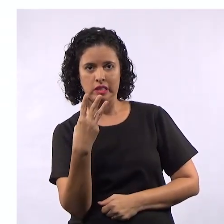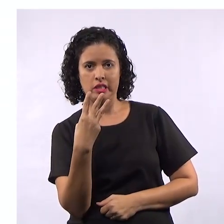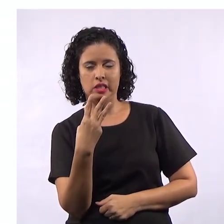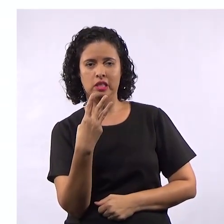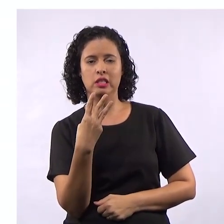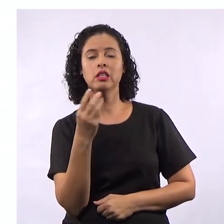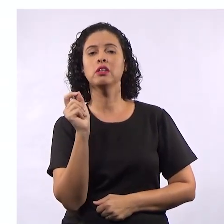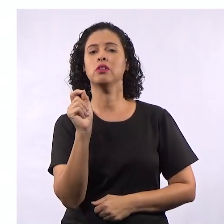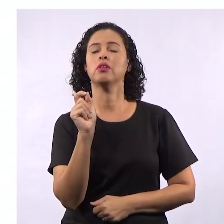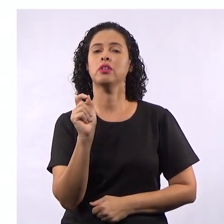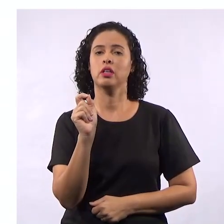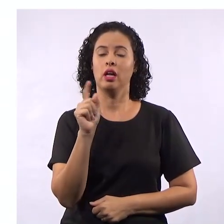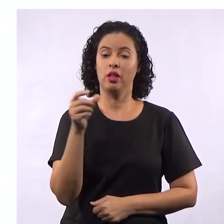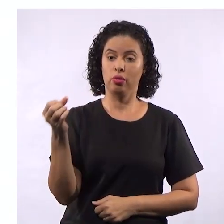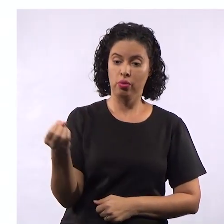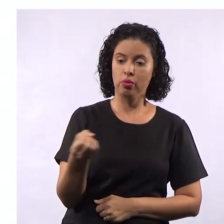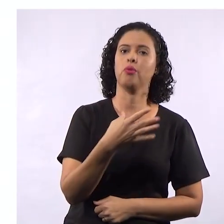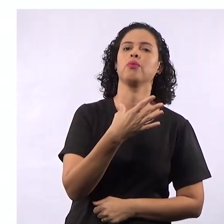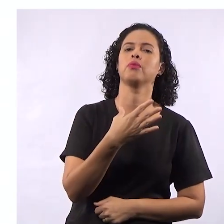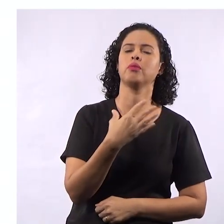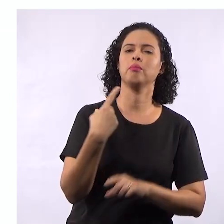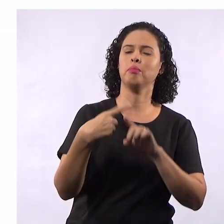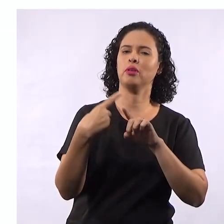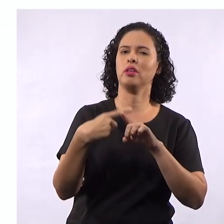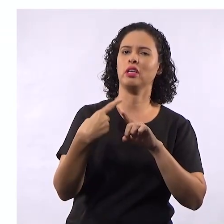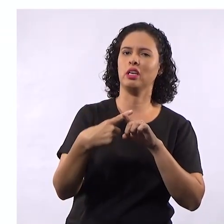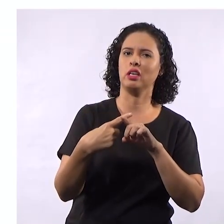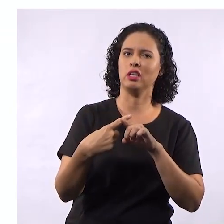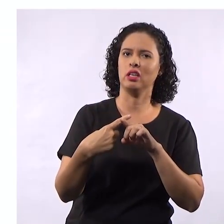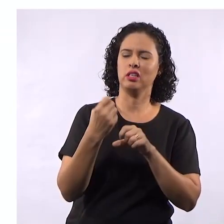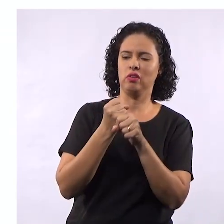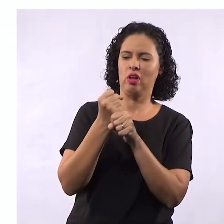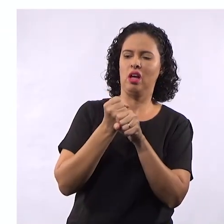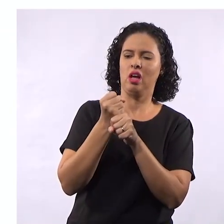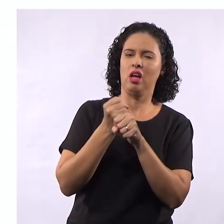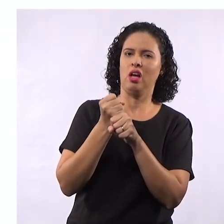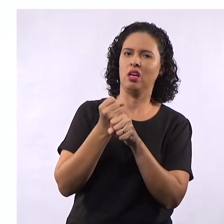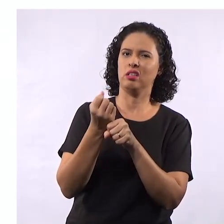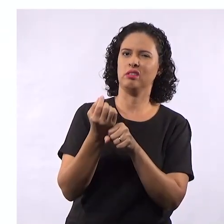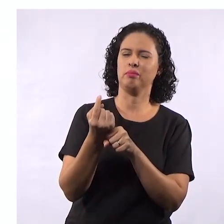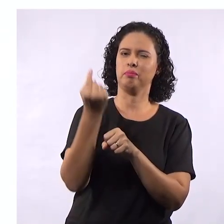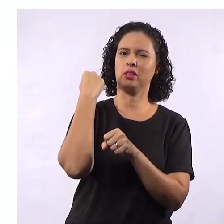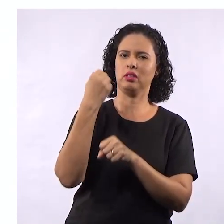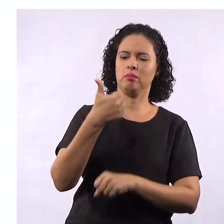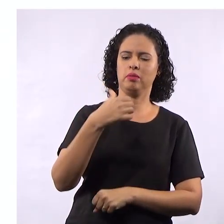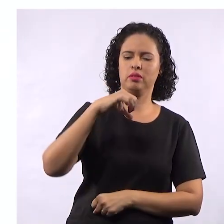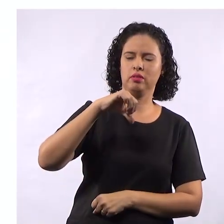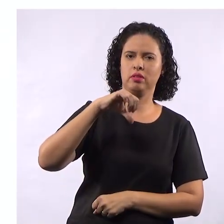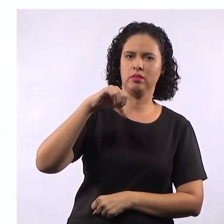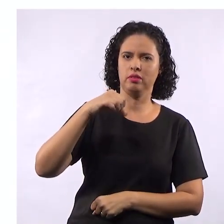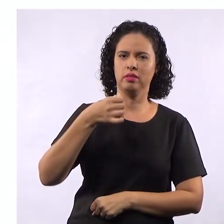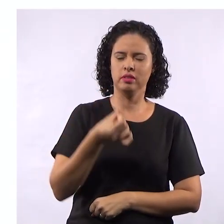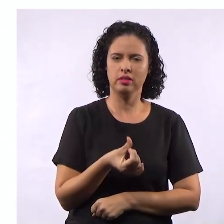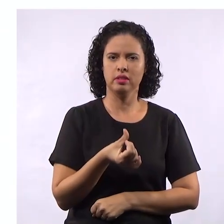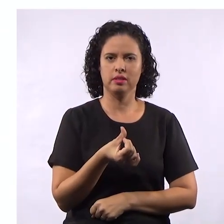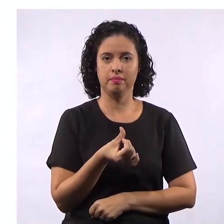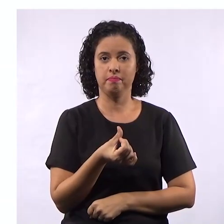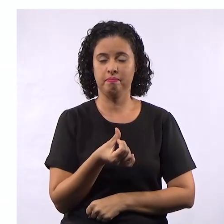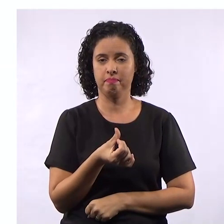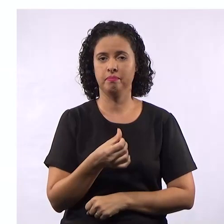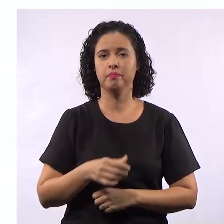geral, nós temos das pessoas, dos bens e dos fatos jurídicos, tá? E na parte especial, nós temos o direito